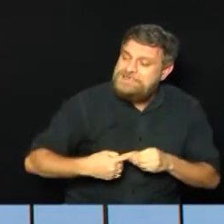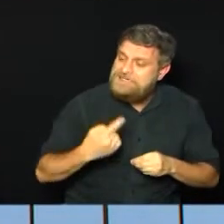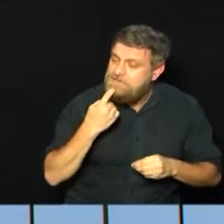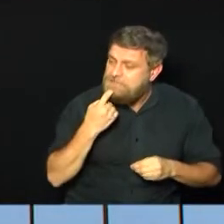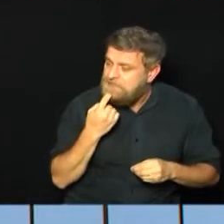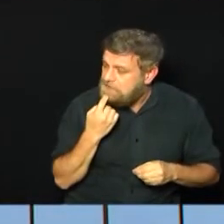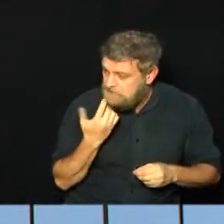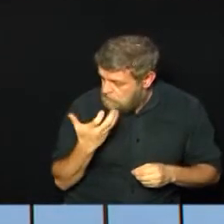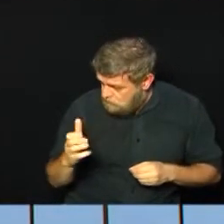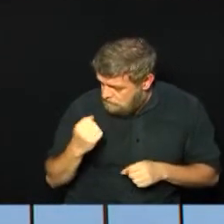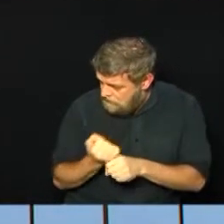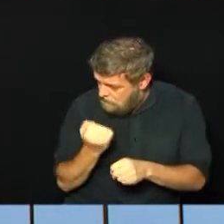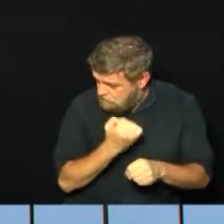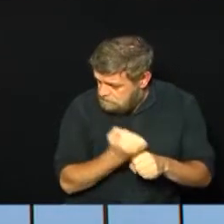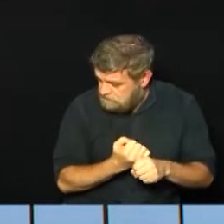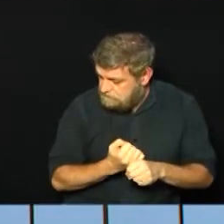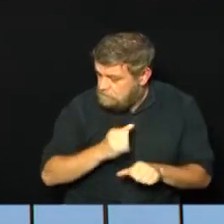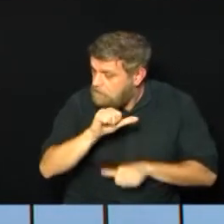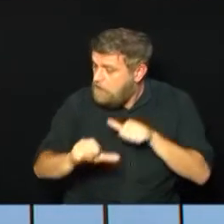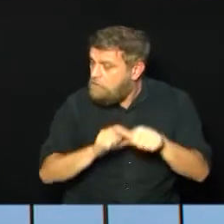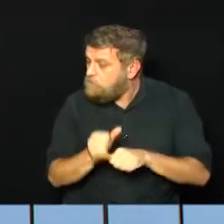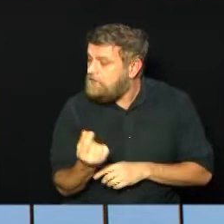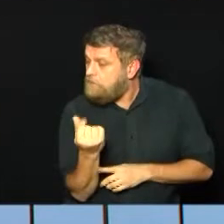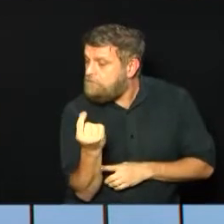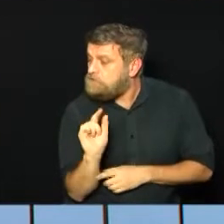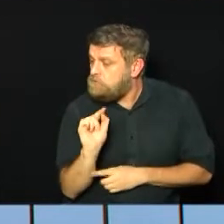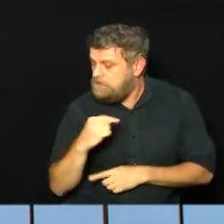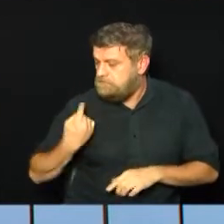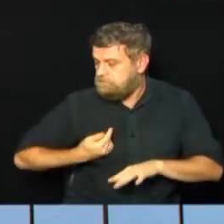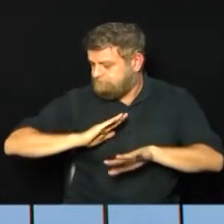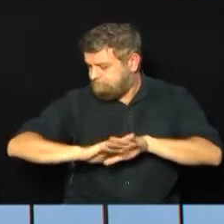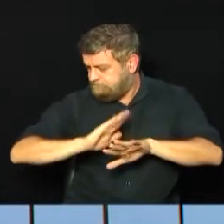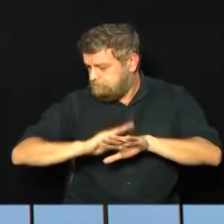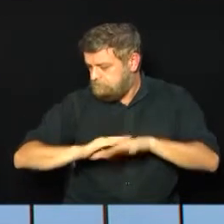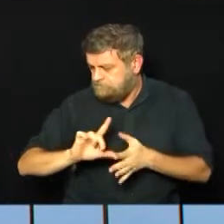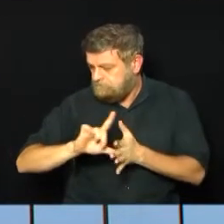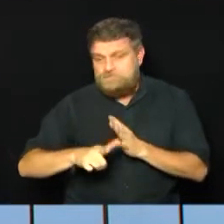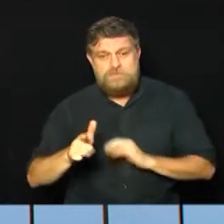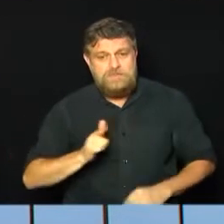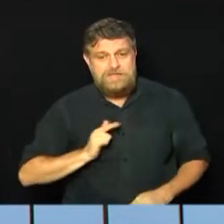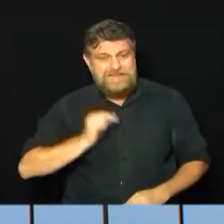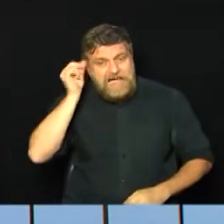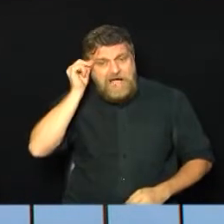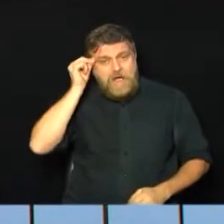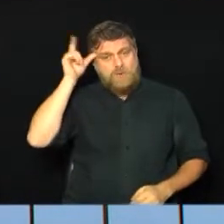ser feito, quais os valores que a gente precisa revisar, tudo isso a gente fez. Depois existe essa questão da